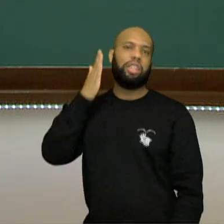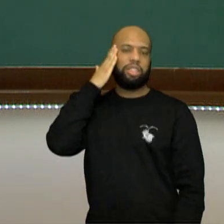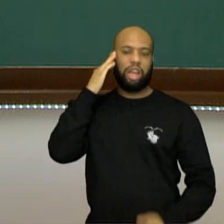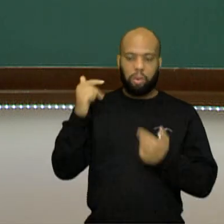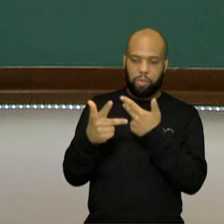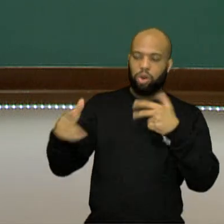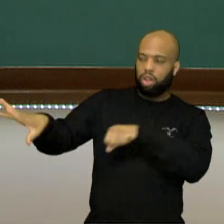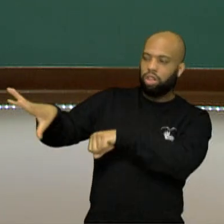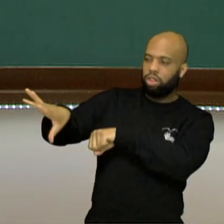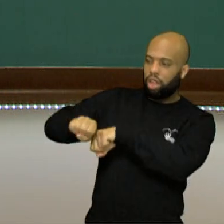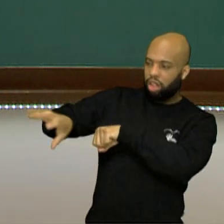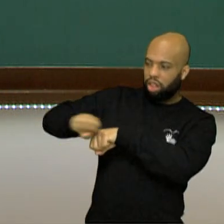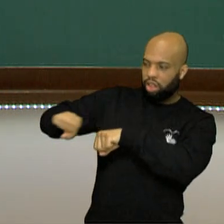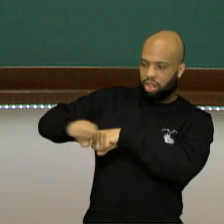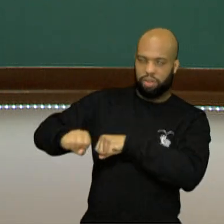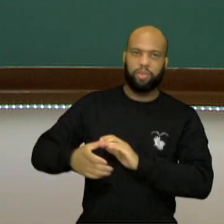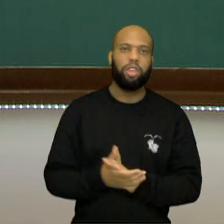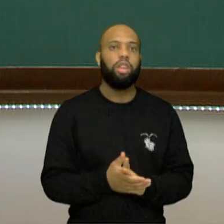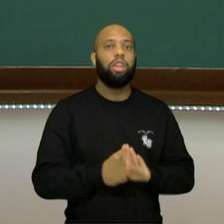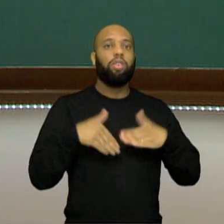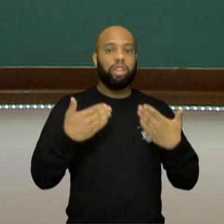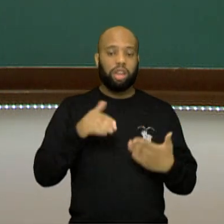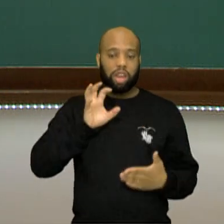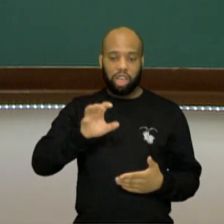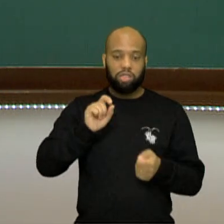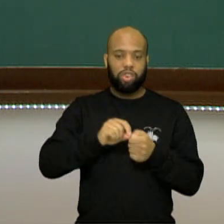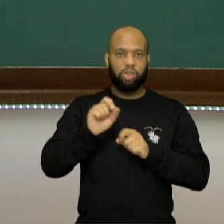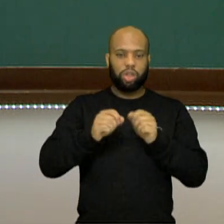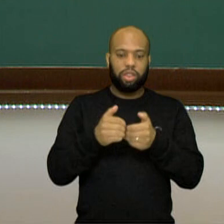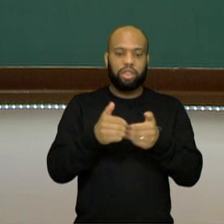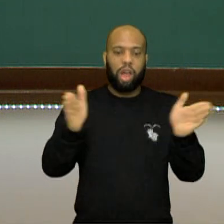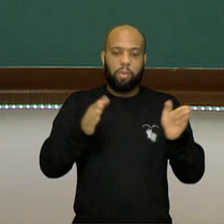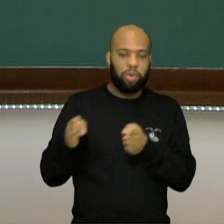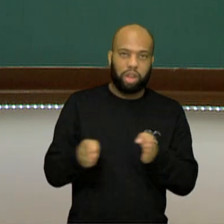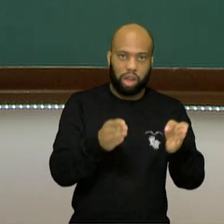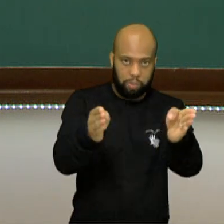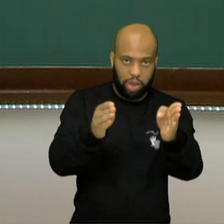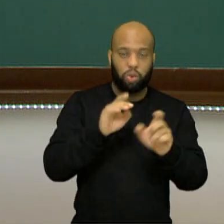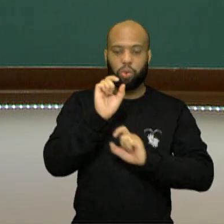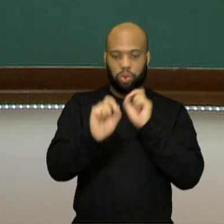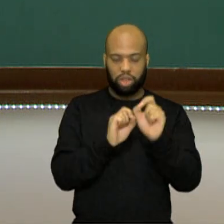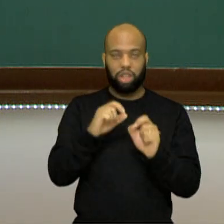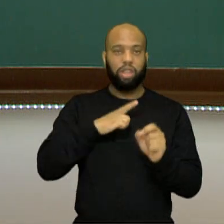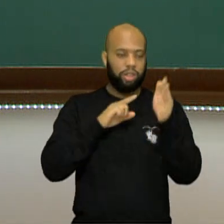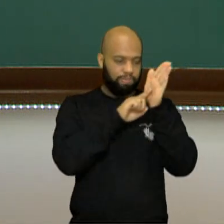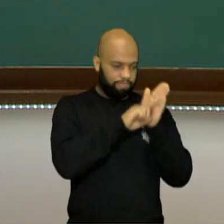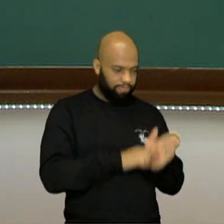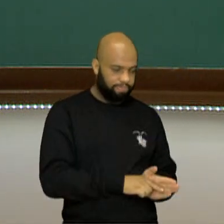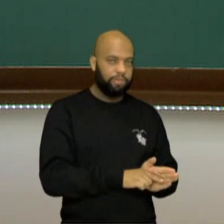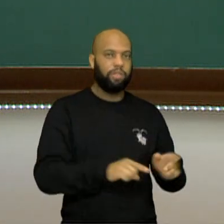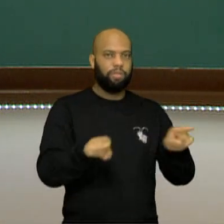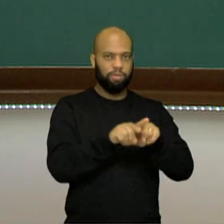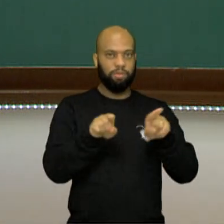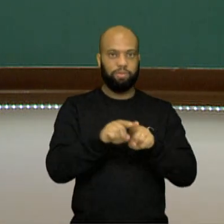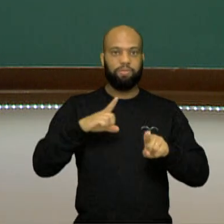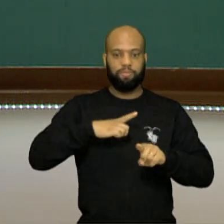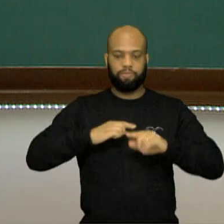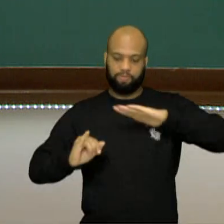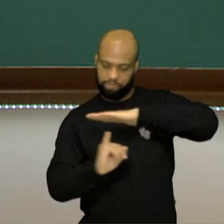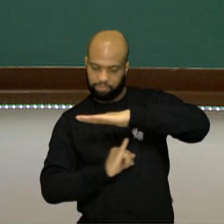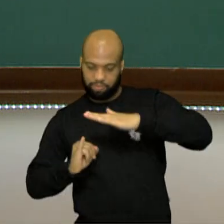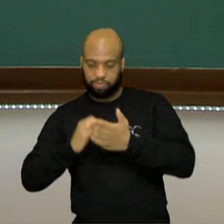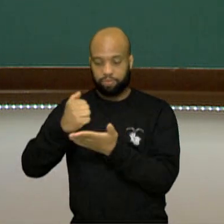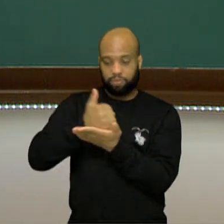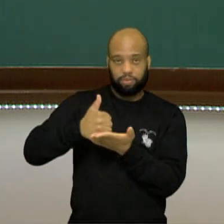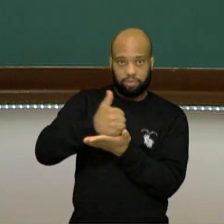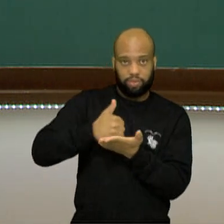primário, prévio. E isso abriu portas para que pesquisadores e também a indústria farmacêutica